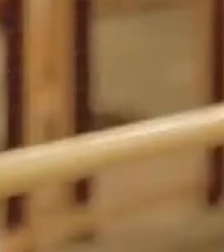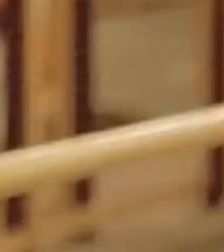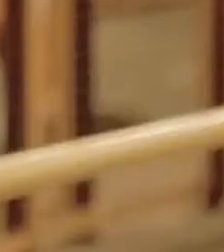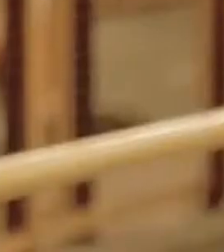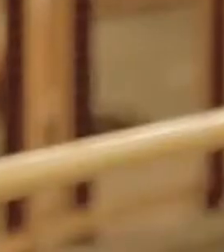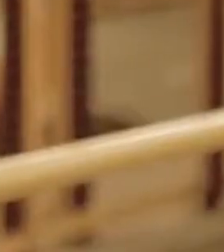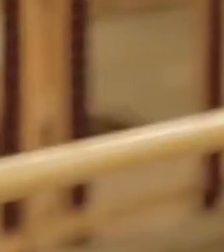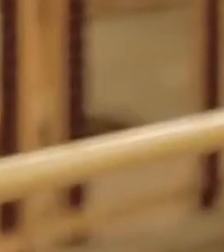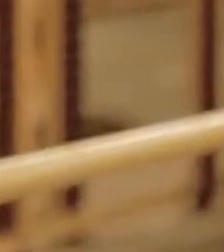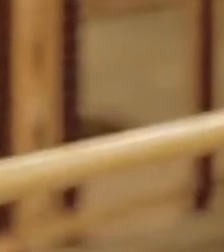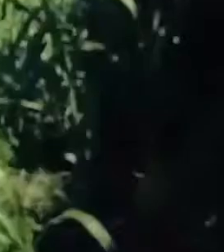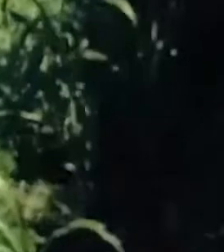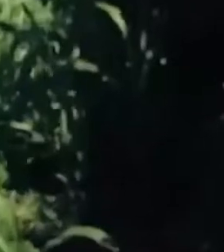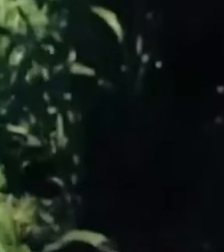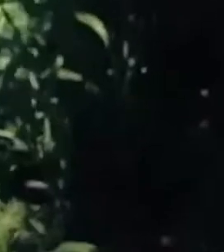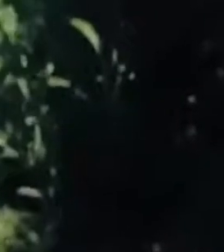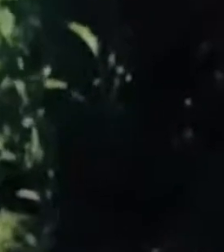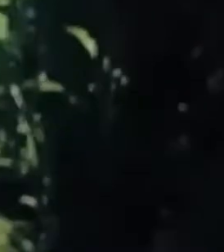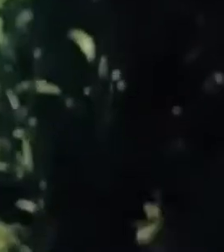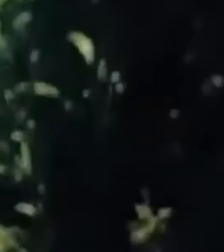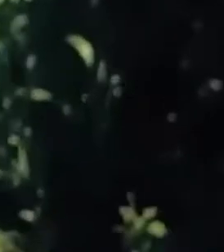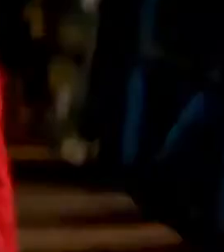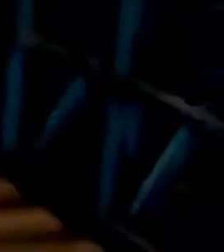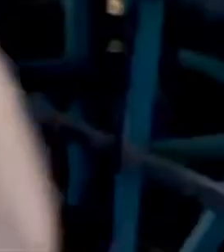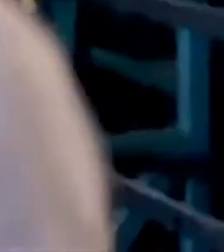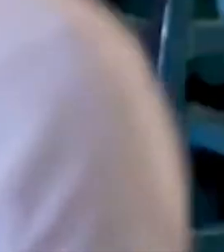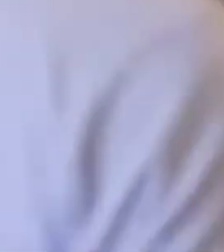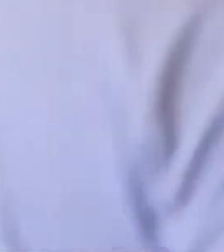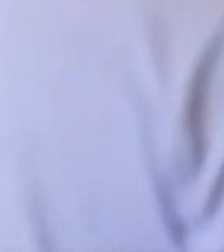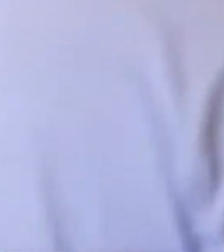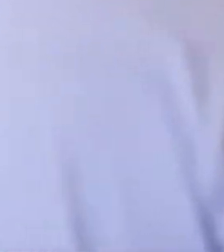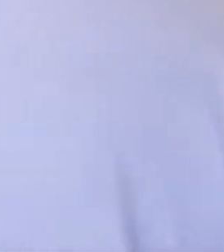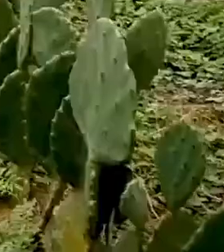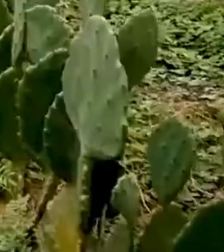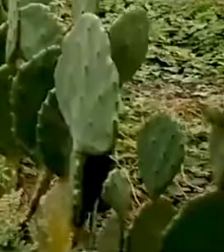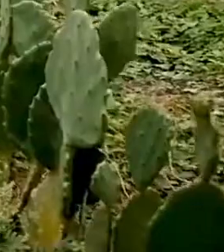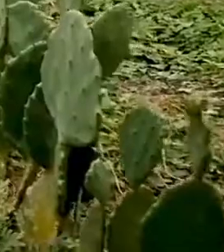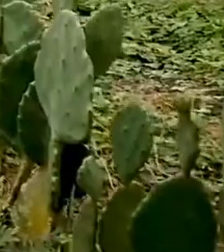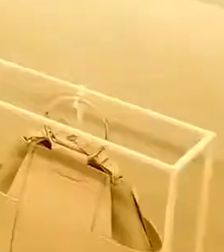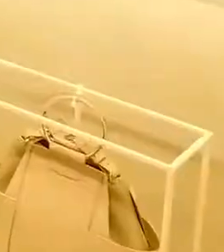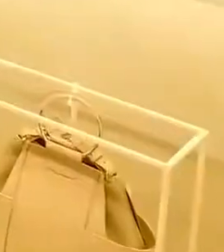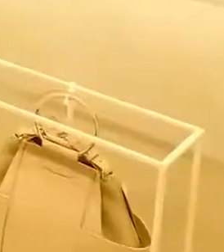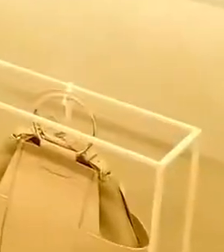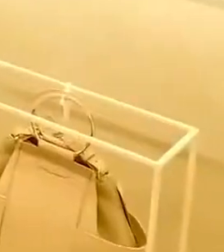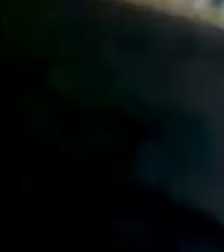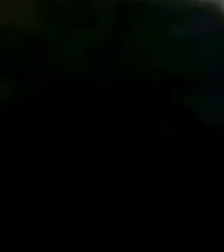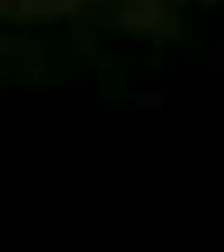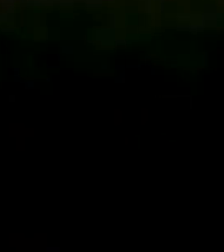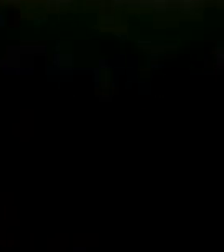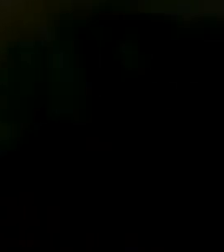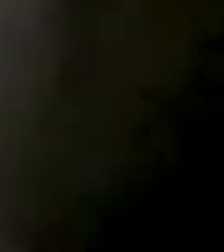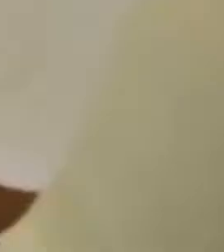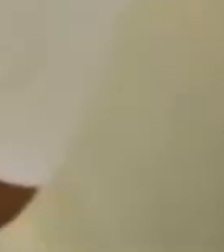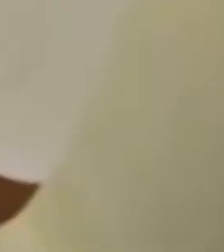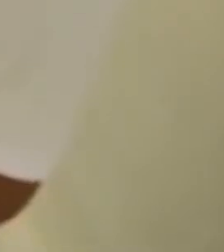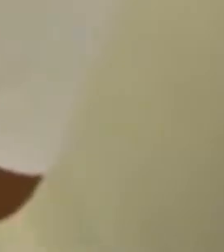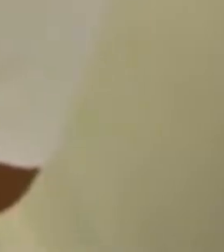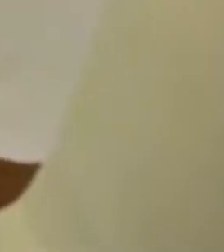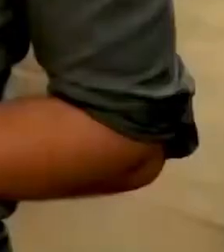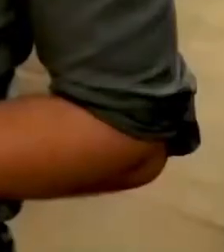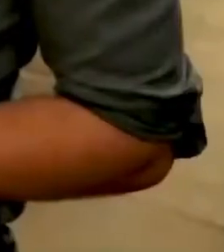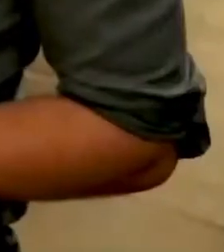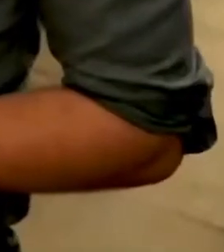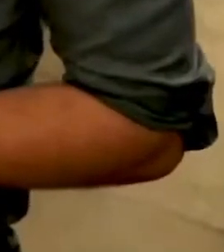transborda a vontade de ir em frente e garra de crescer com passos firmes. E sabe quem impulsiona todo esse